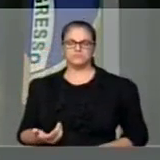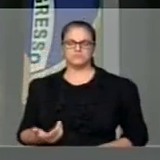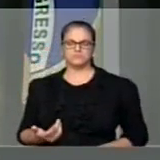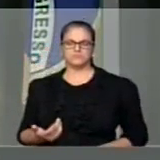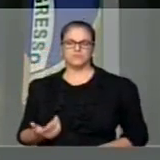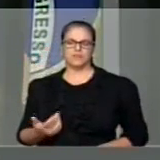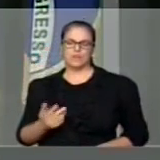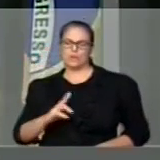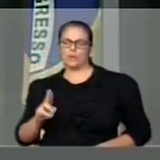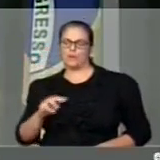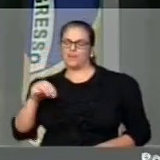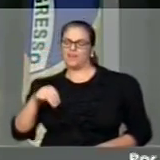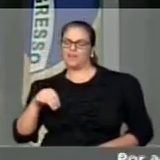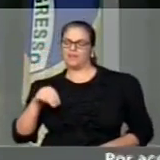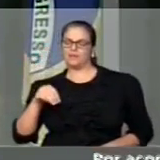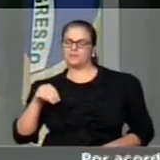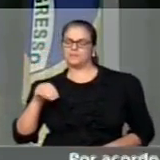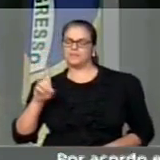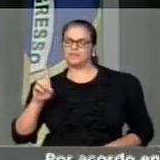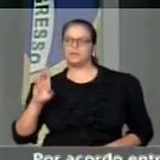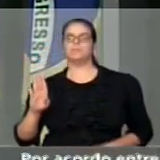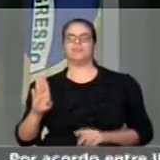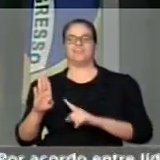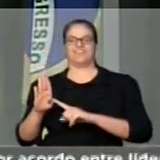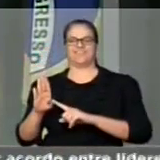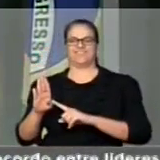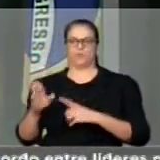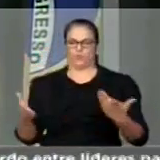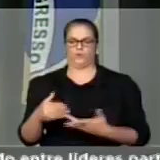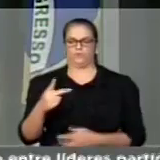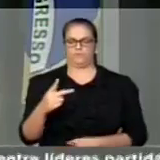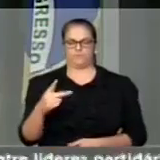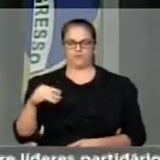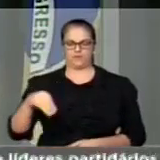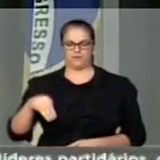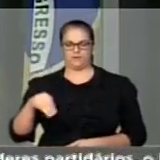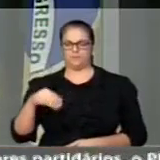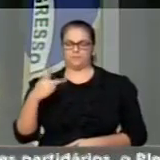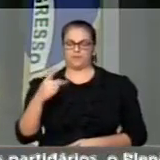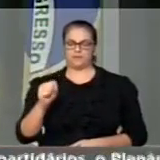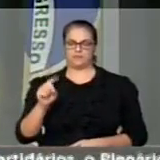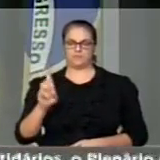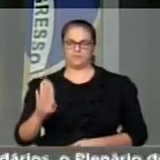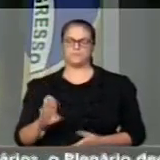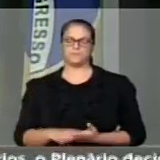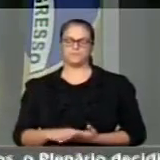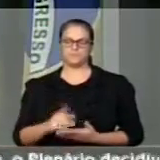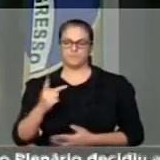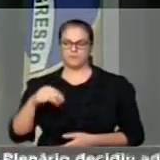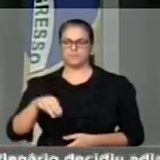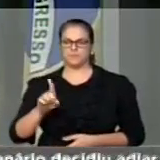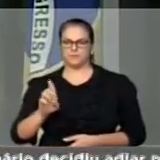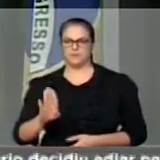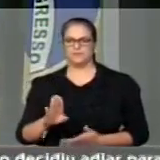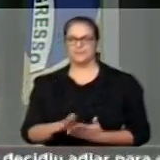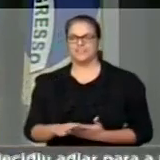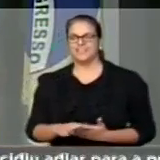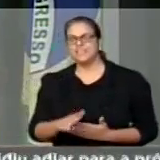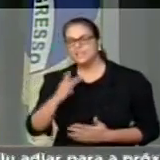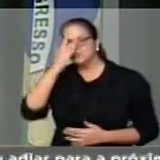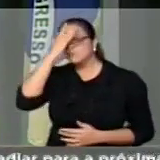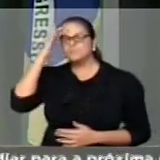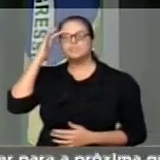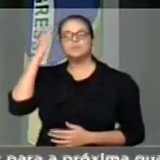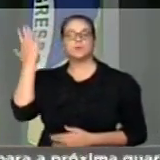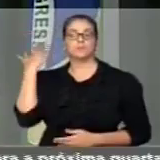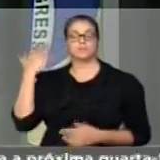de guerra, não é o PMDB de hoje. E os nossos líderes construtores da democracia, que todos